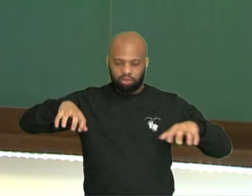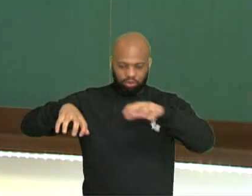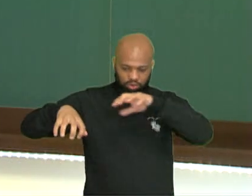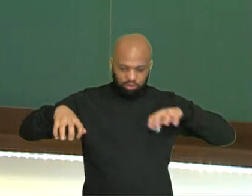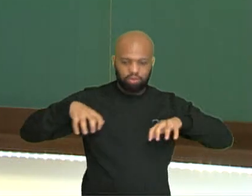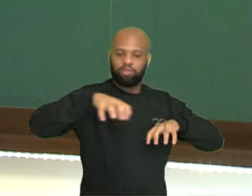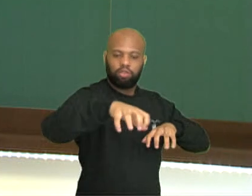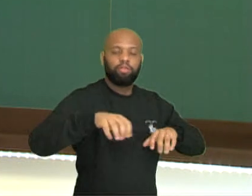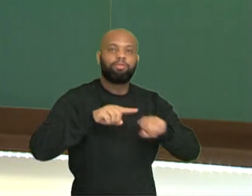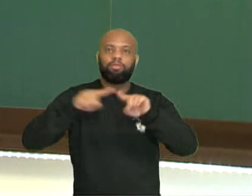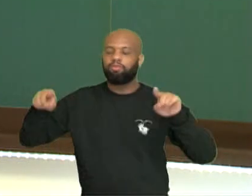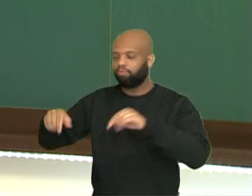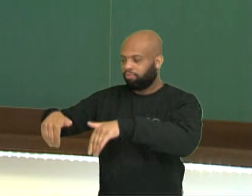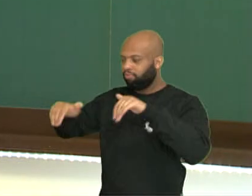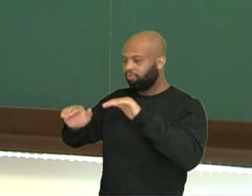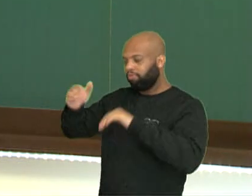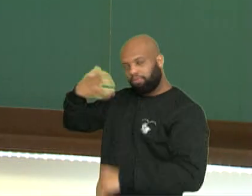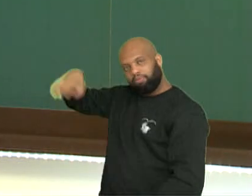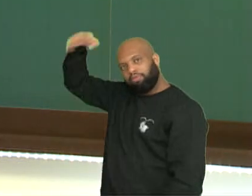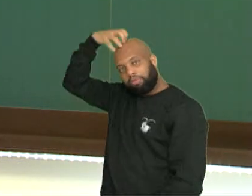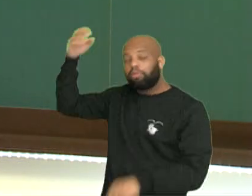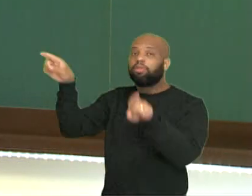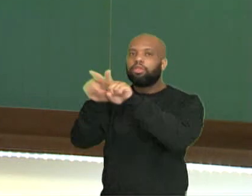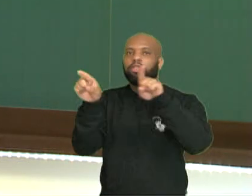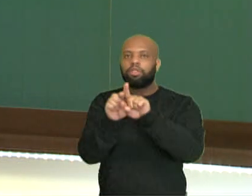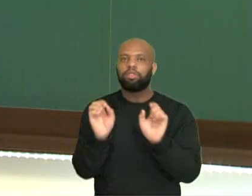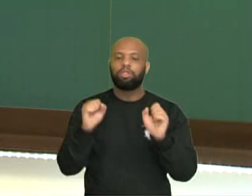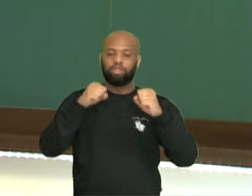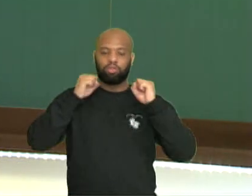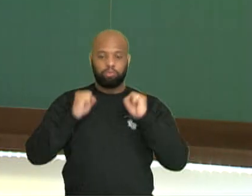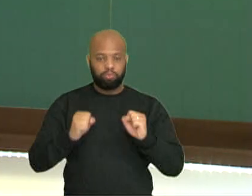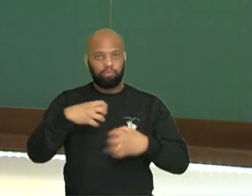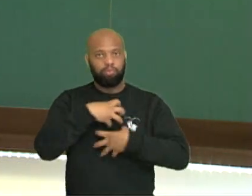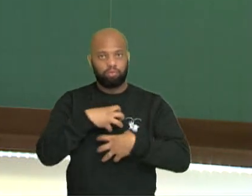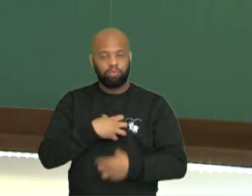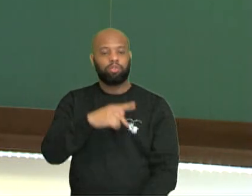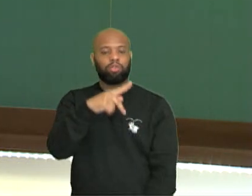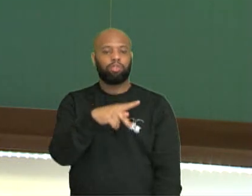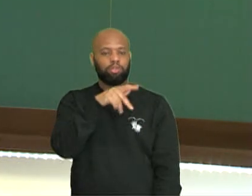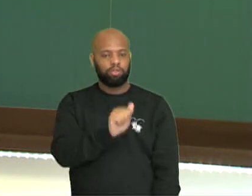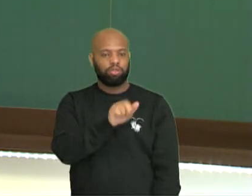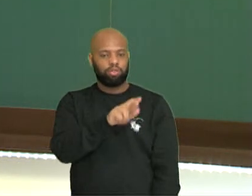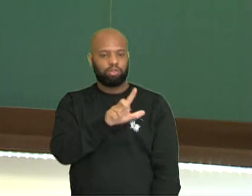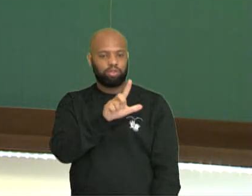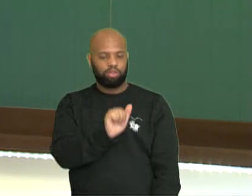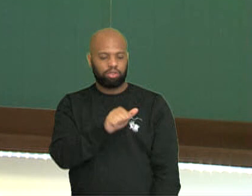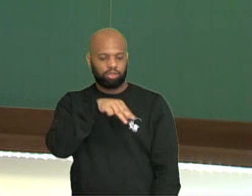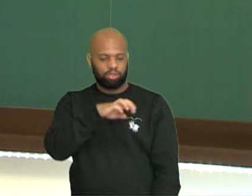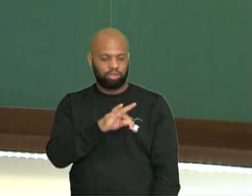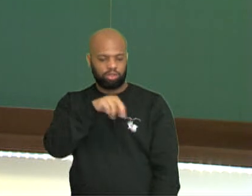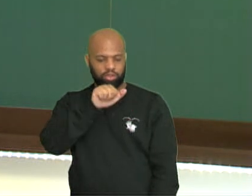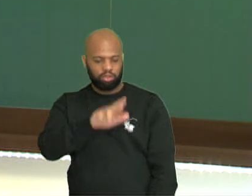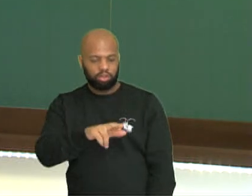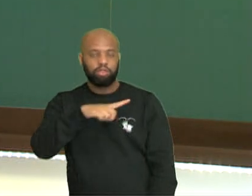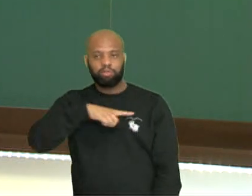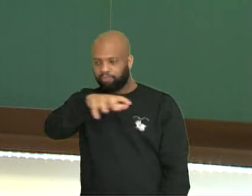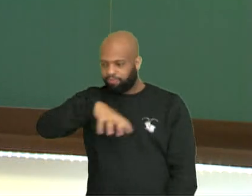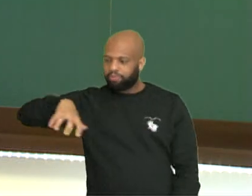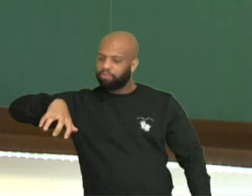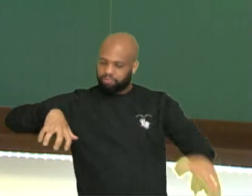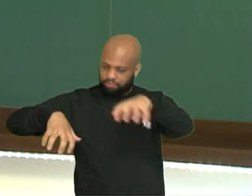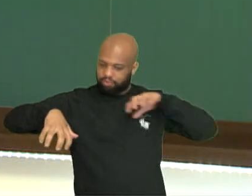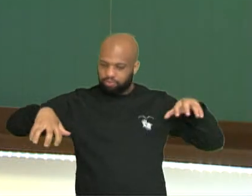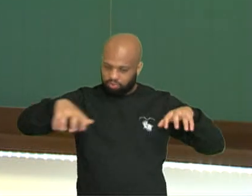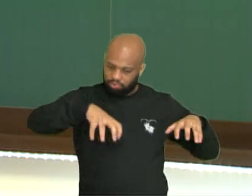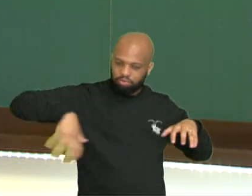a monarquia também pode ser uma monarquia parlamentar, onde nós temos uma divisão de poderes e aí nós